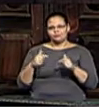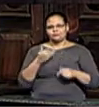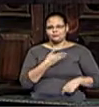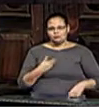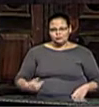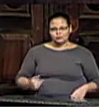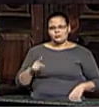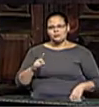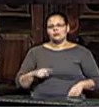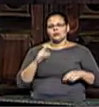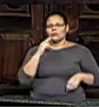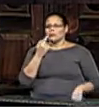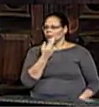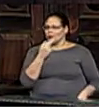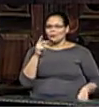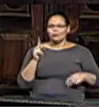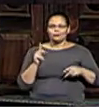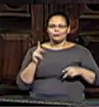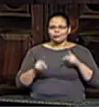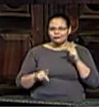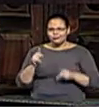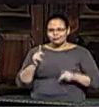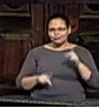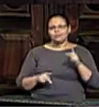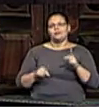restaurante popular, mas a gente não vê